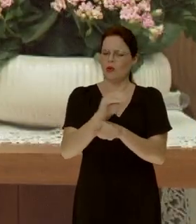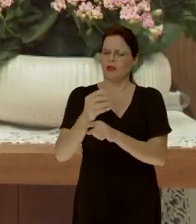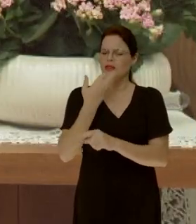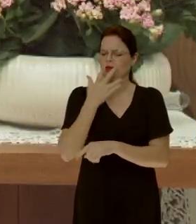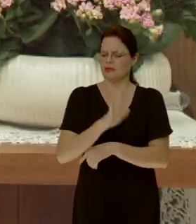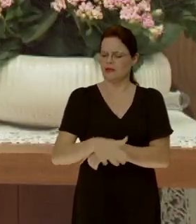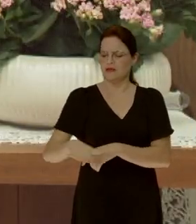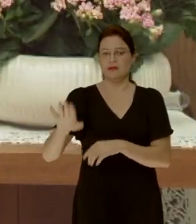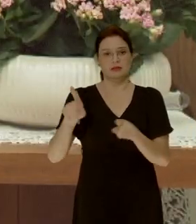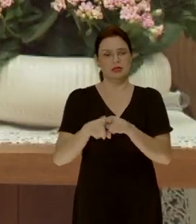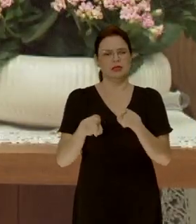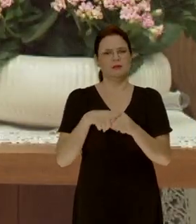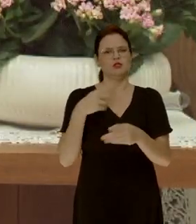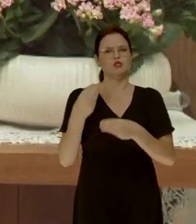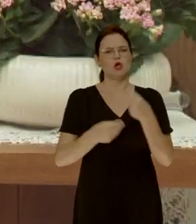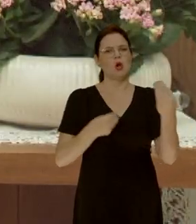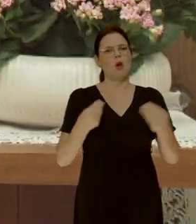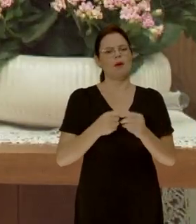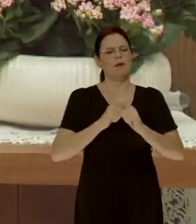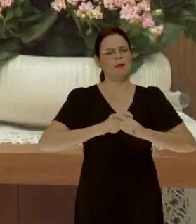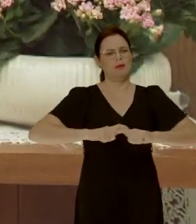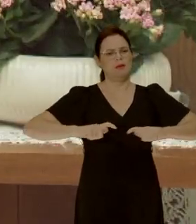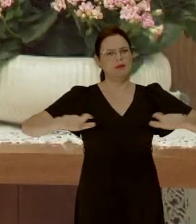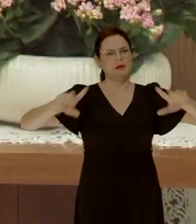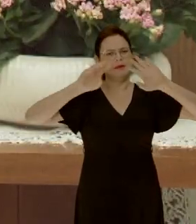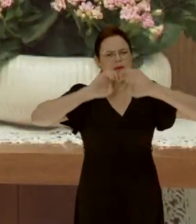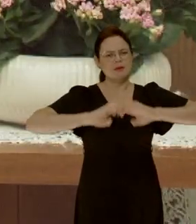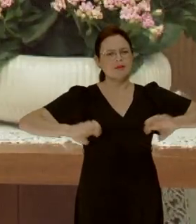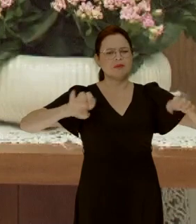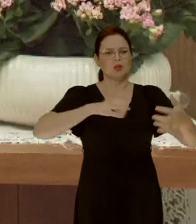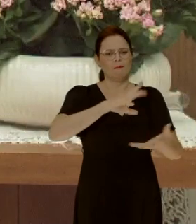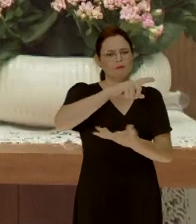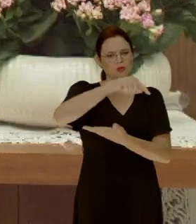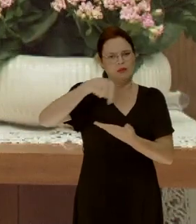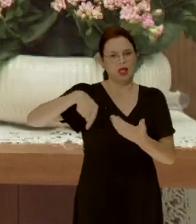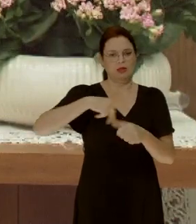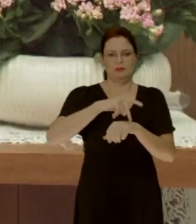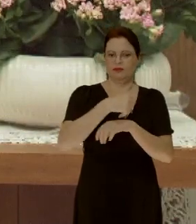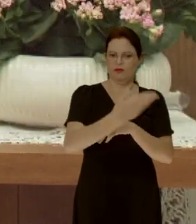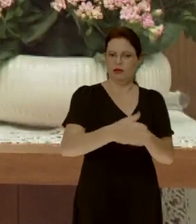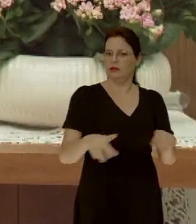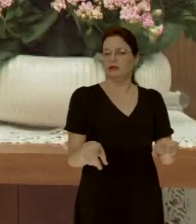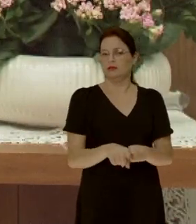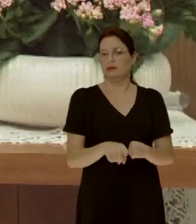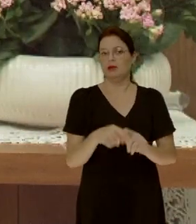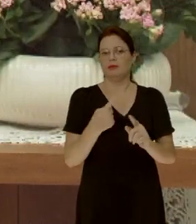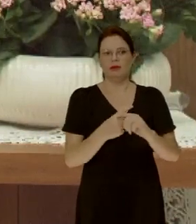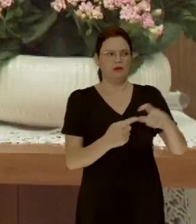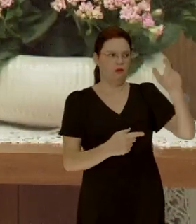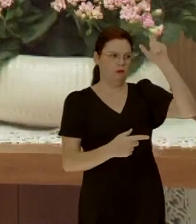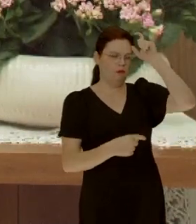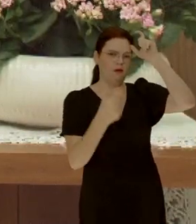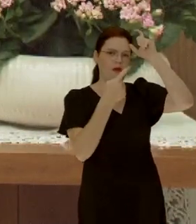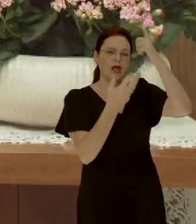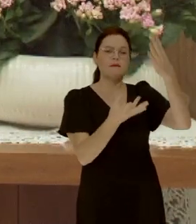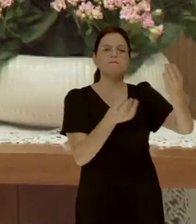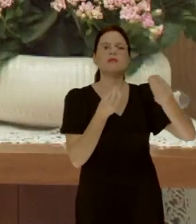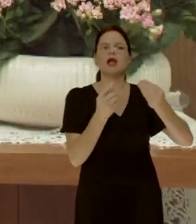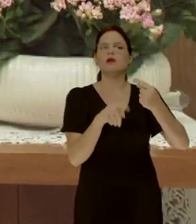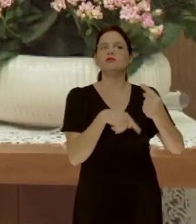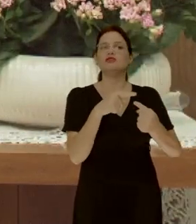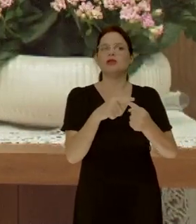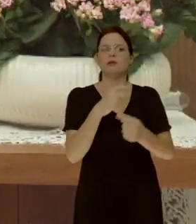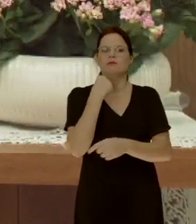mundo, no exterior. Ele não está nem aí. Ele quer, porque o que diz a palavra do Senhor? O adversário veio para